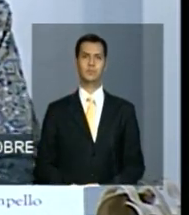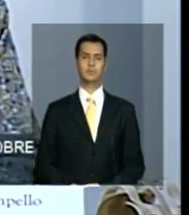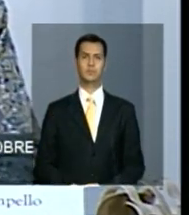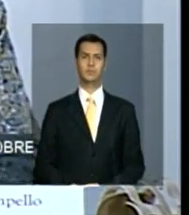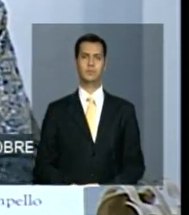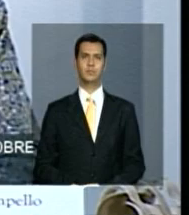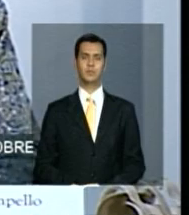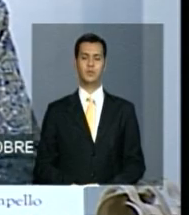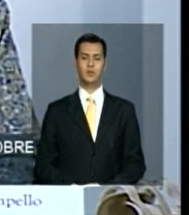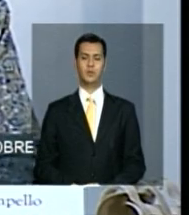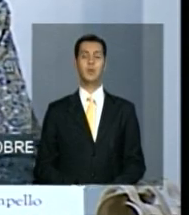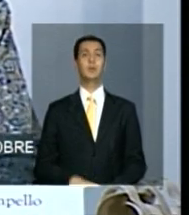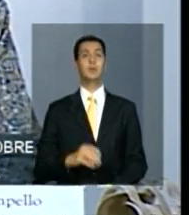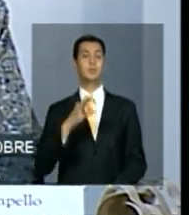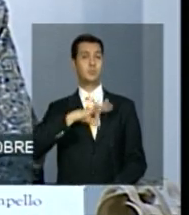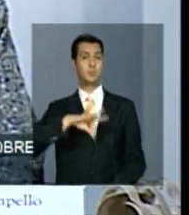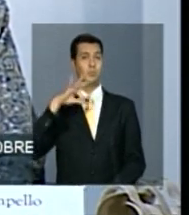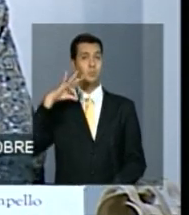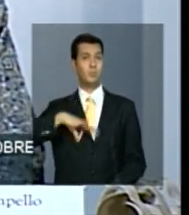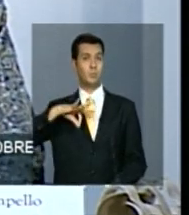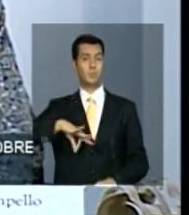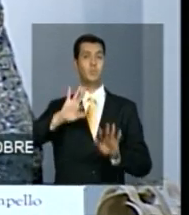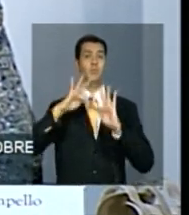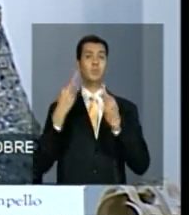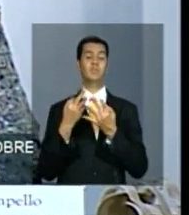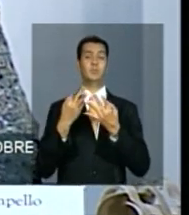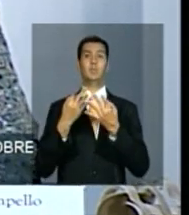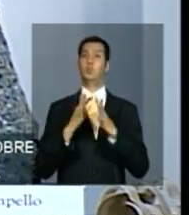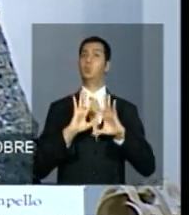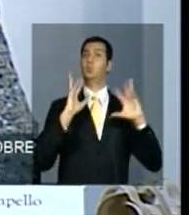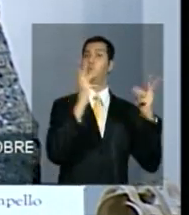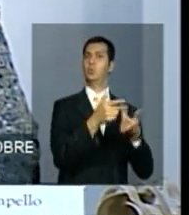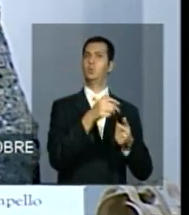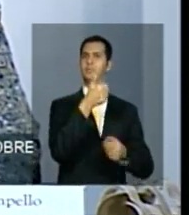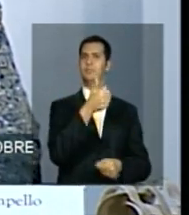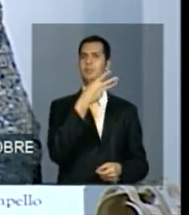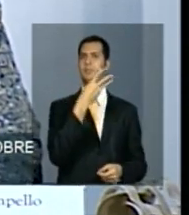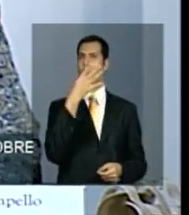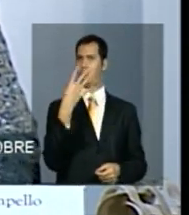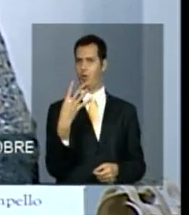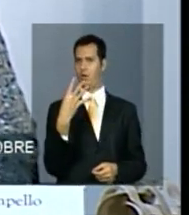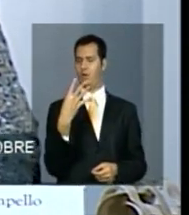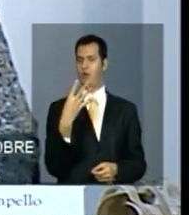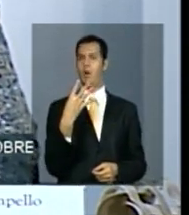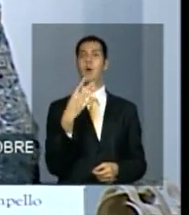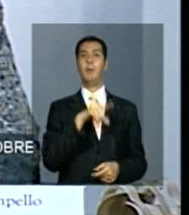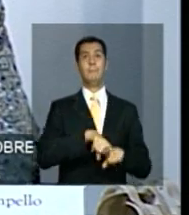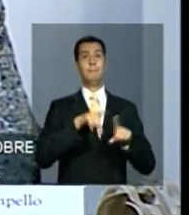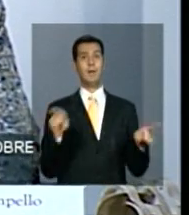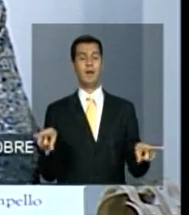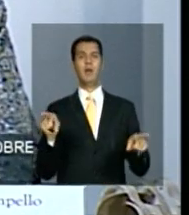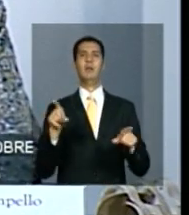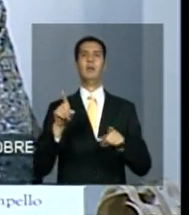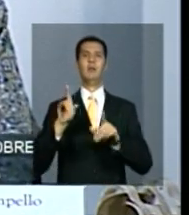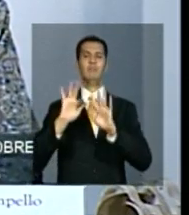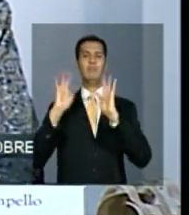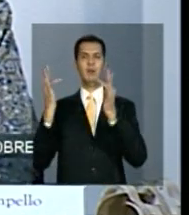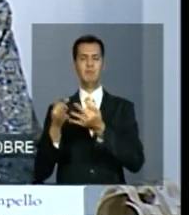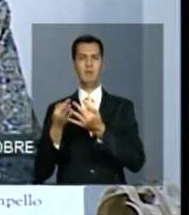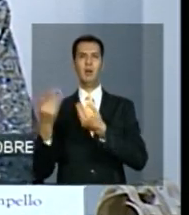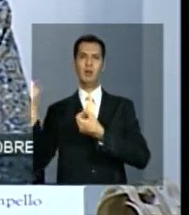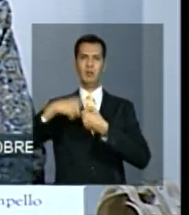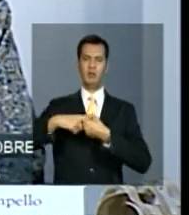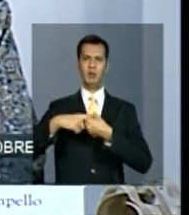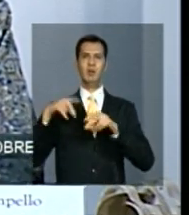do conjunto das famílias do Bolsa Família nas famílias do Brasil carinhoso que são as famílias extremamente pobres que T filhos de zer a